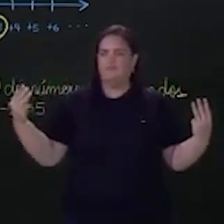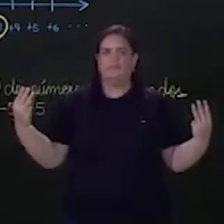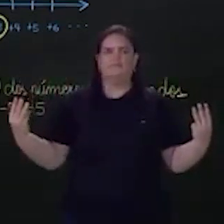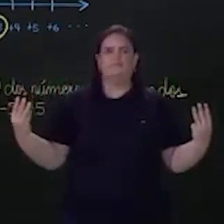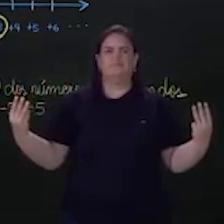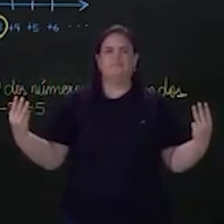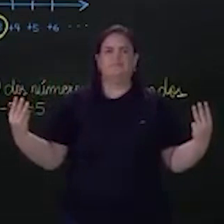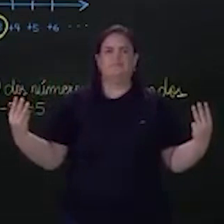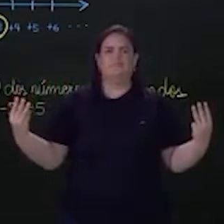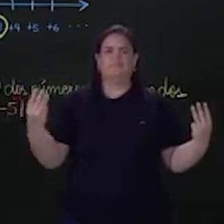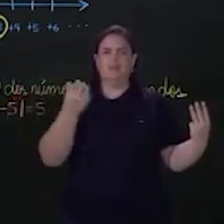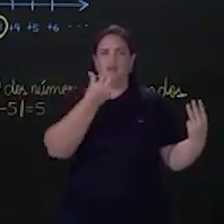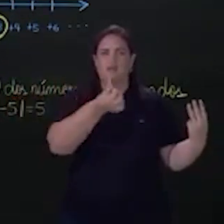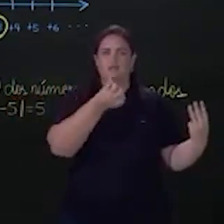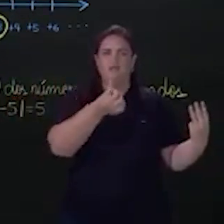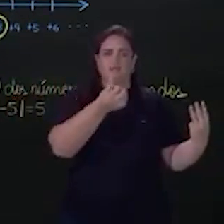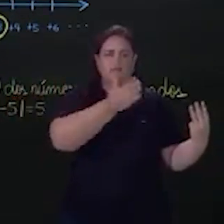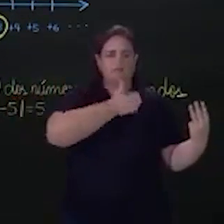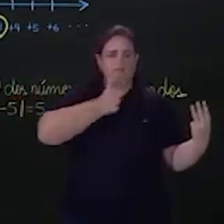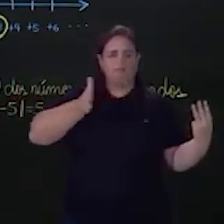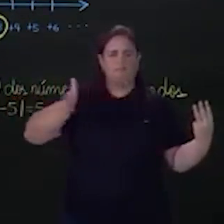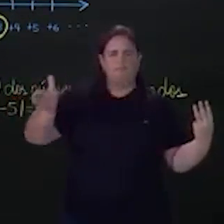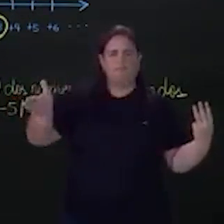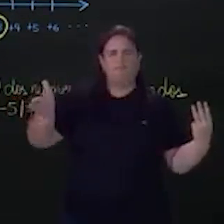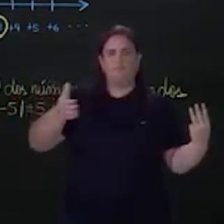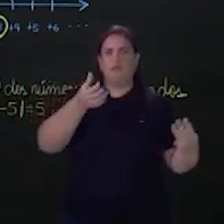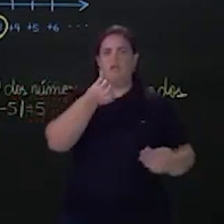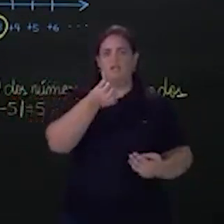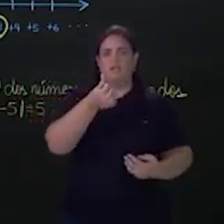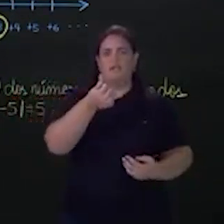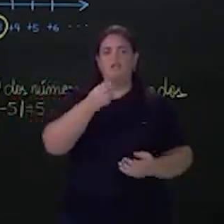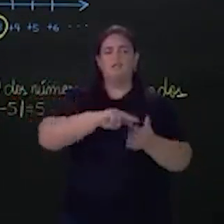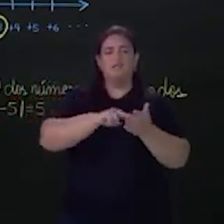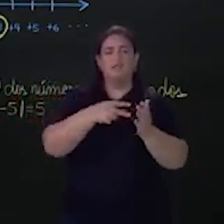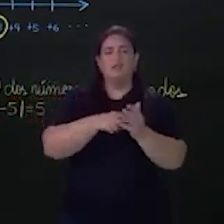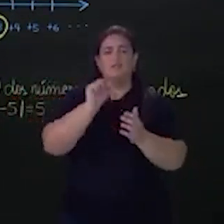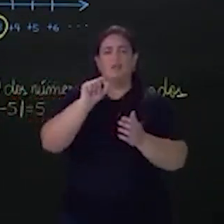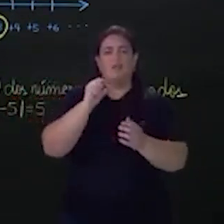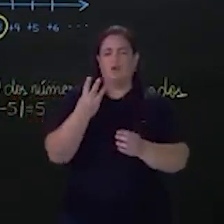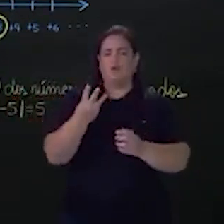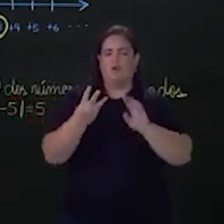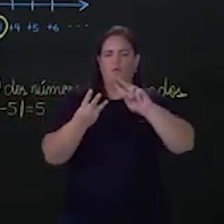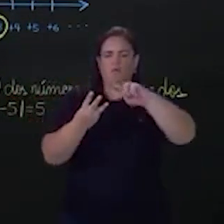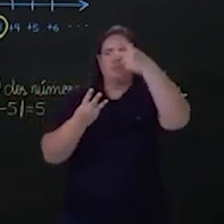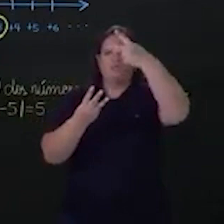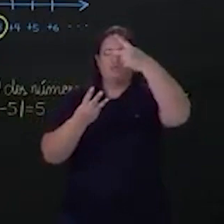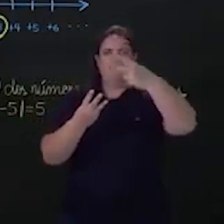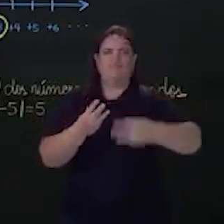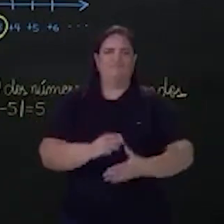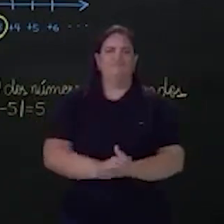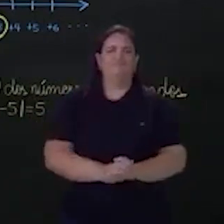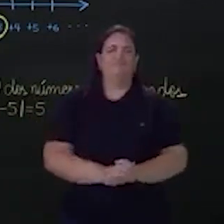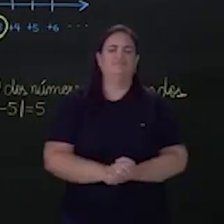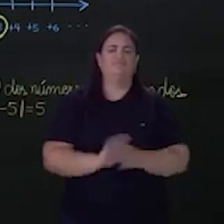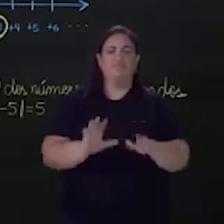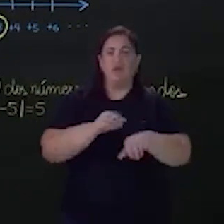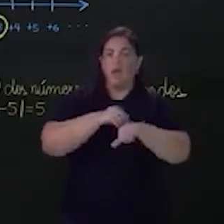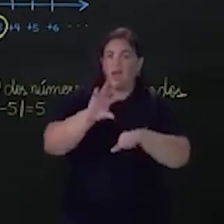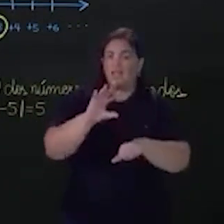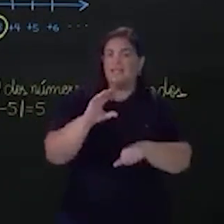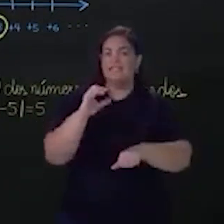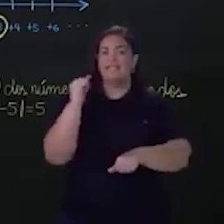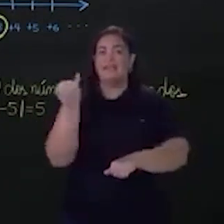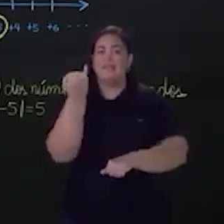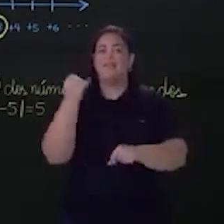5, 6 traços, onde o 6 é o dobro de 3, tá? Então, uma dica bem interessante também